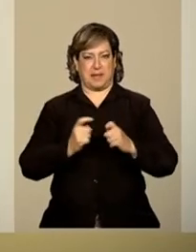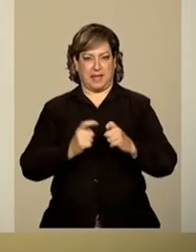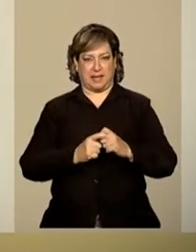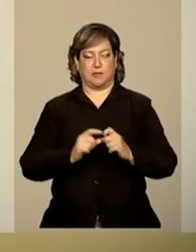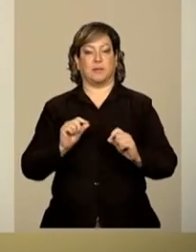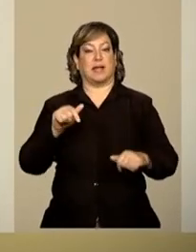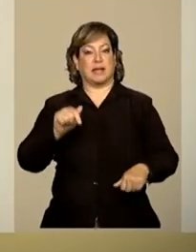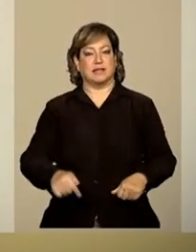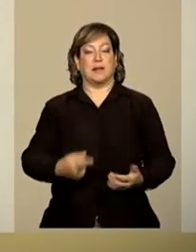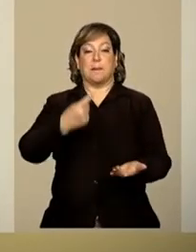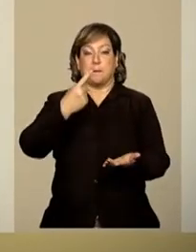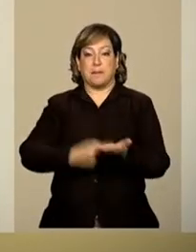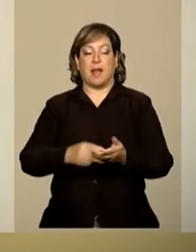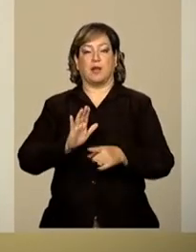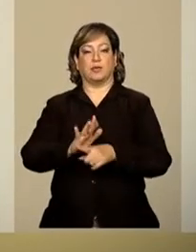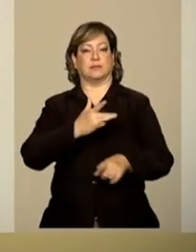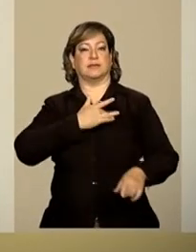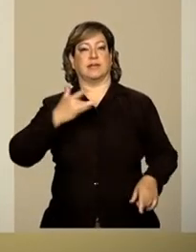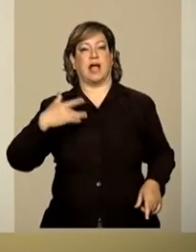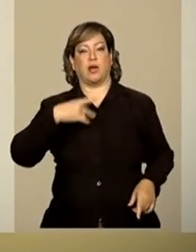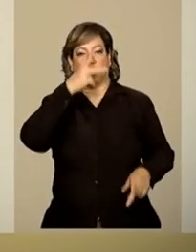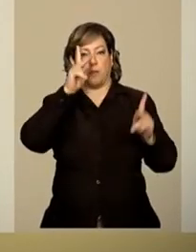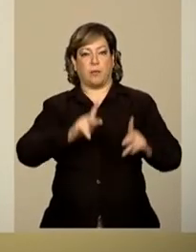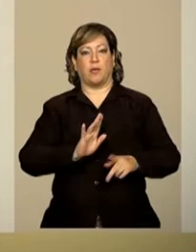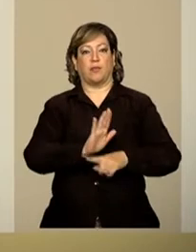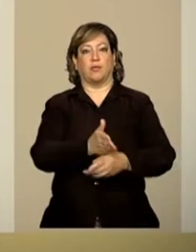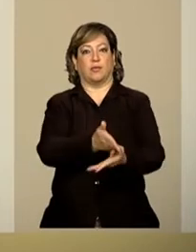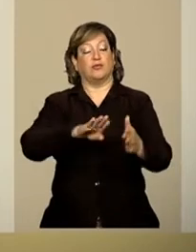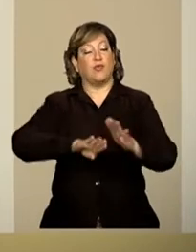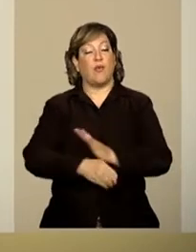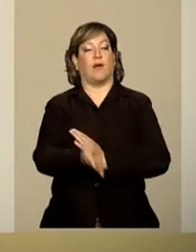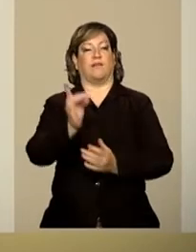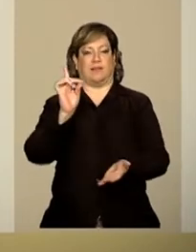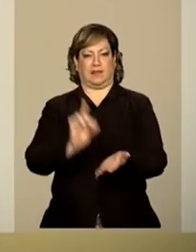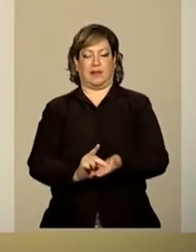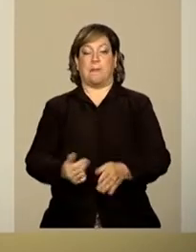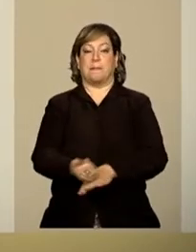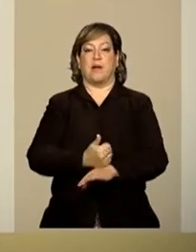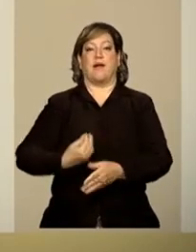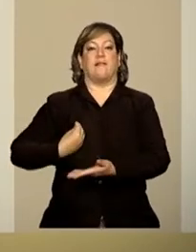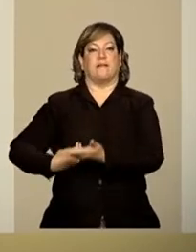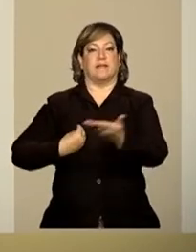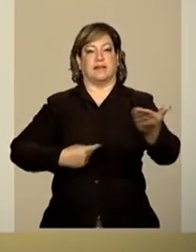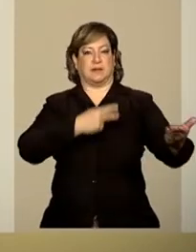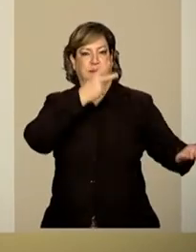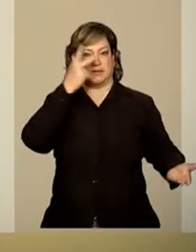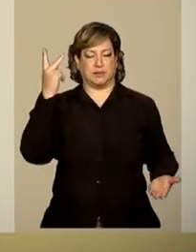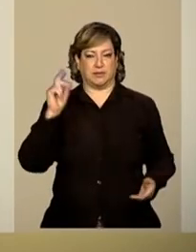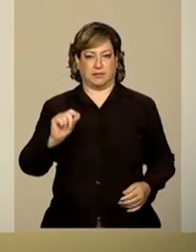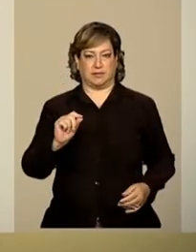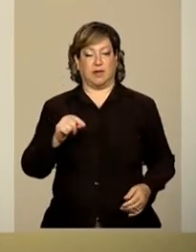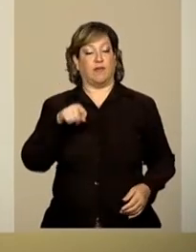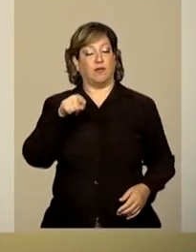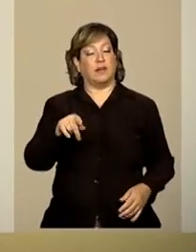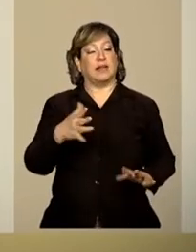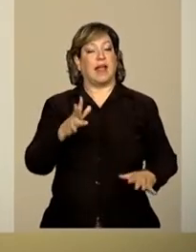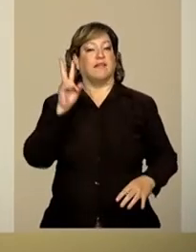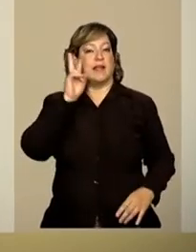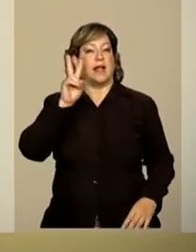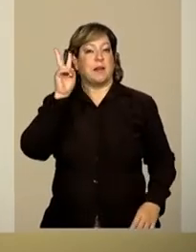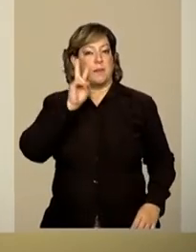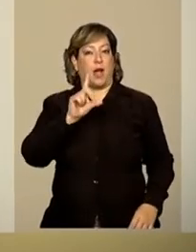programa é o pacto pela saúde pública se tornando realidade e melhorando a vida das pessoas ou se deve lembrar